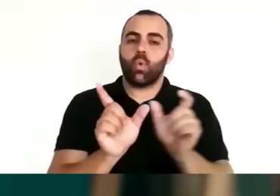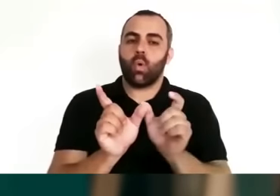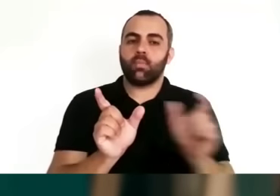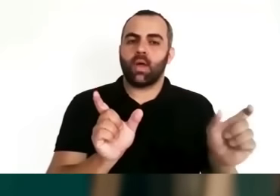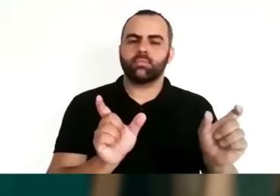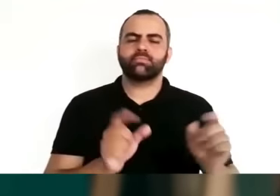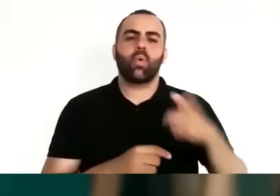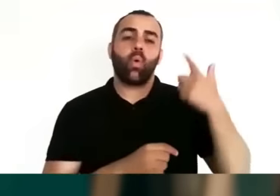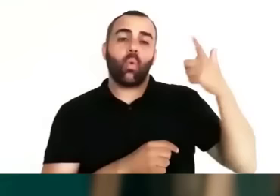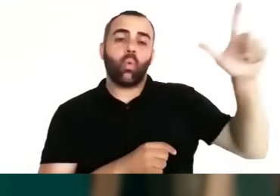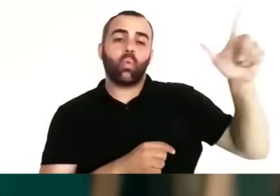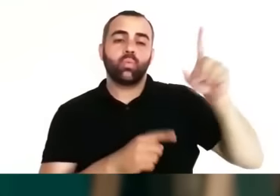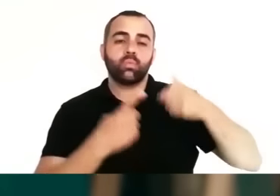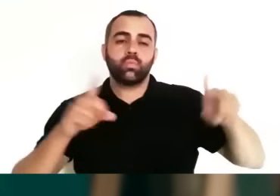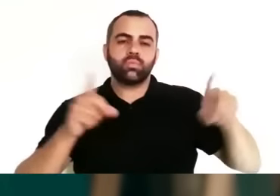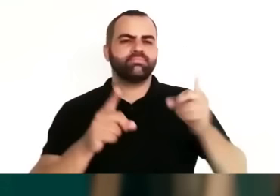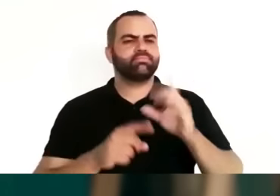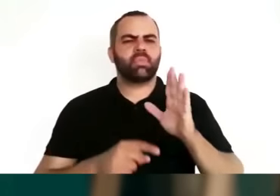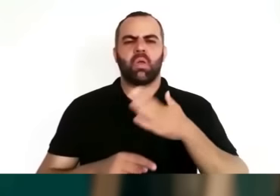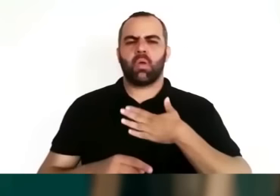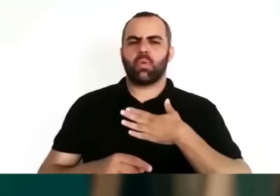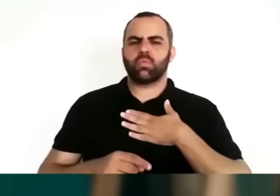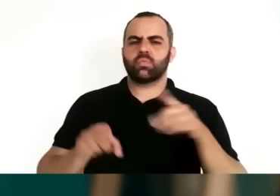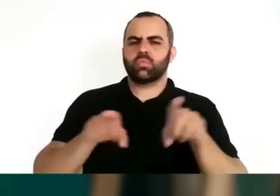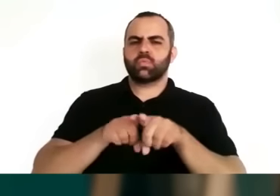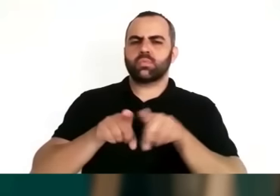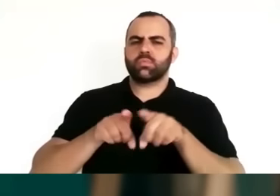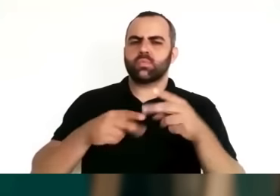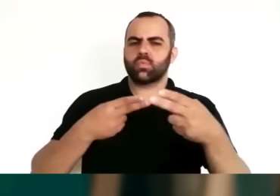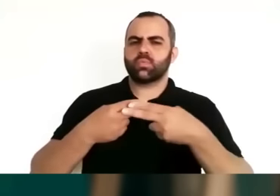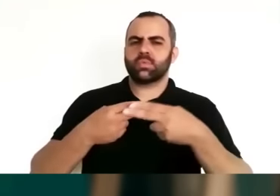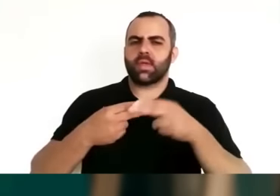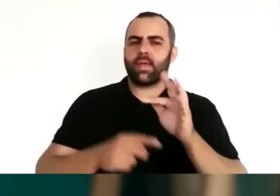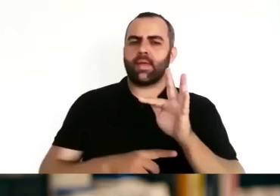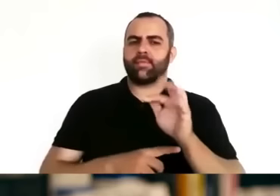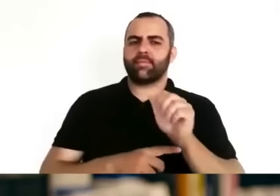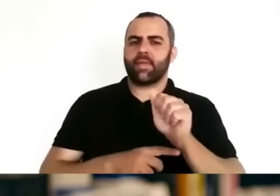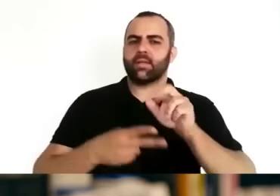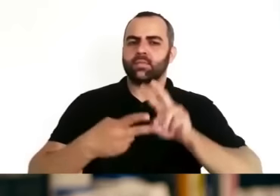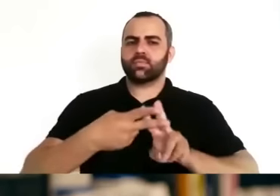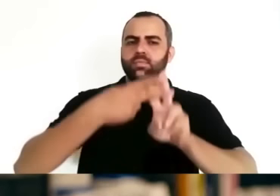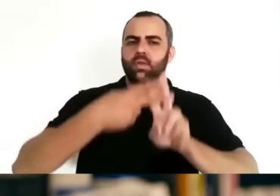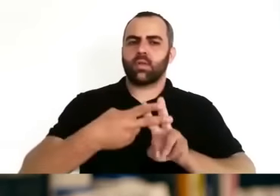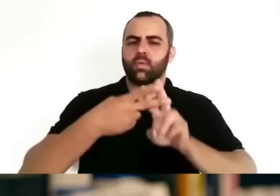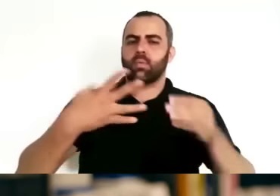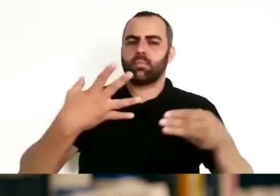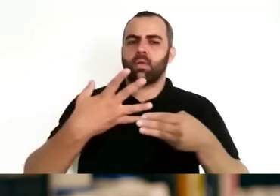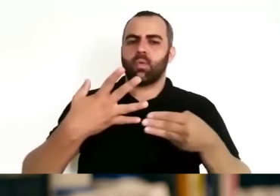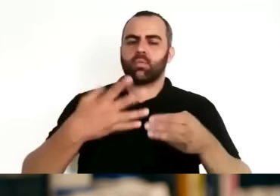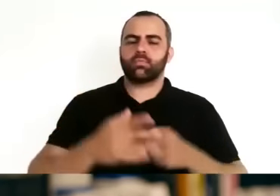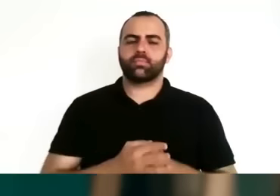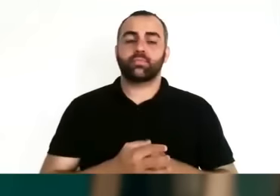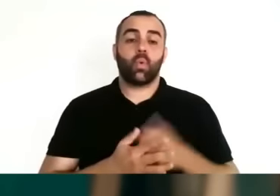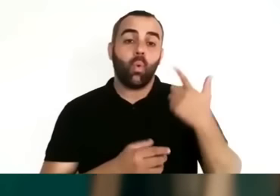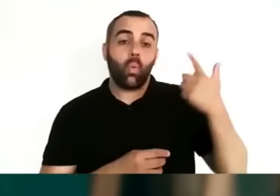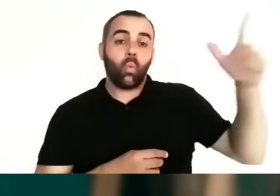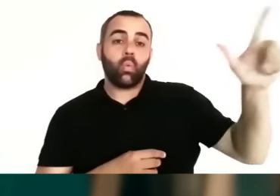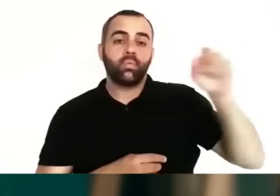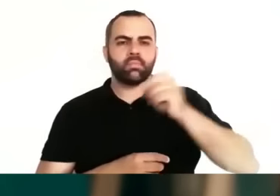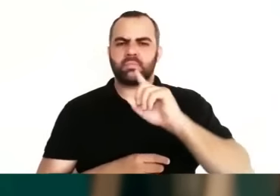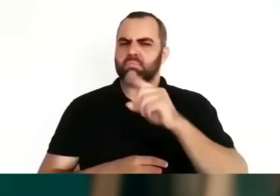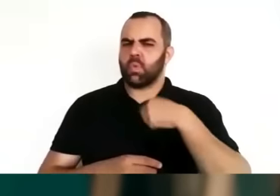O outro músico vai falar, não vou usar Ré menor, porque o Fá sustenido menor tem nota Lá. E o terceiro músico vai dizer, eu